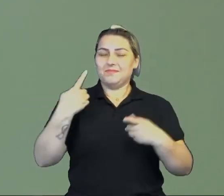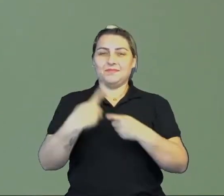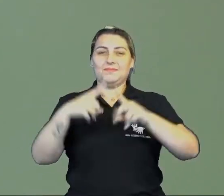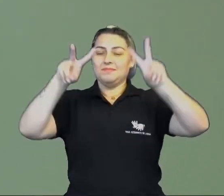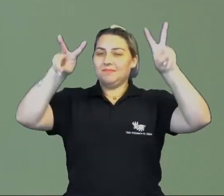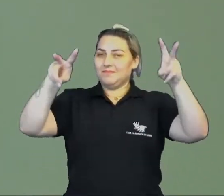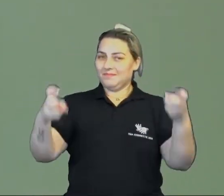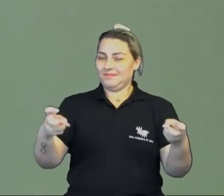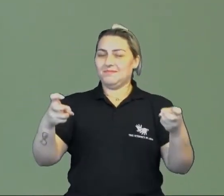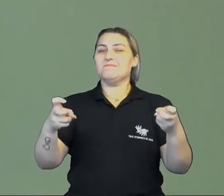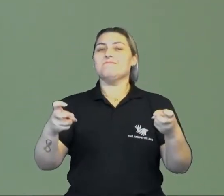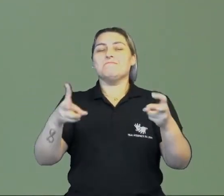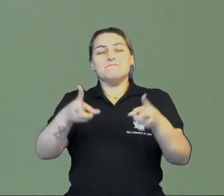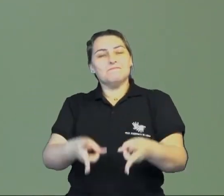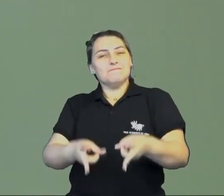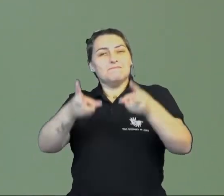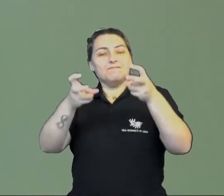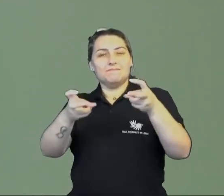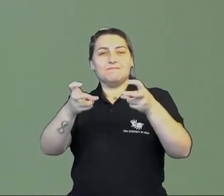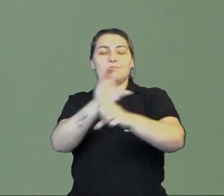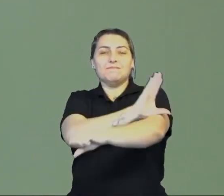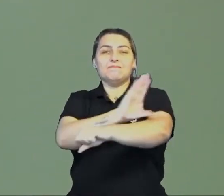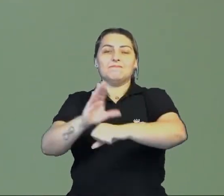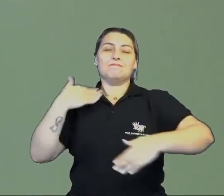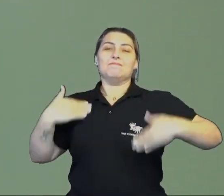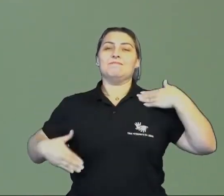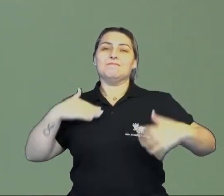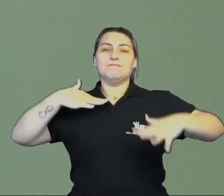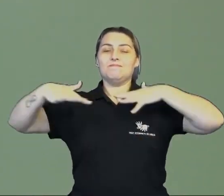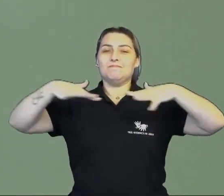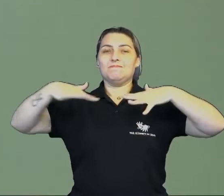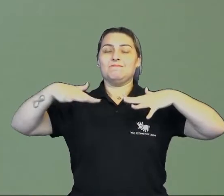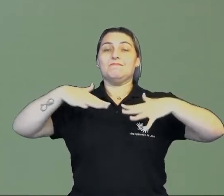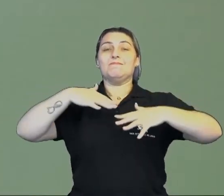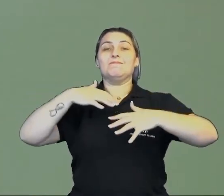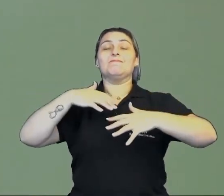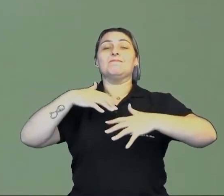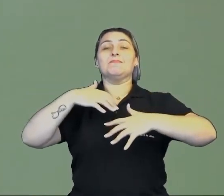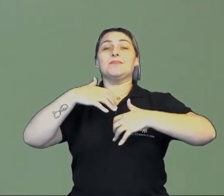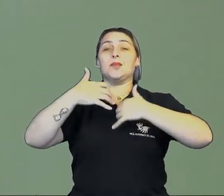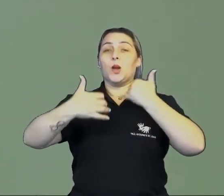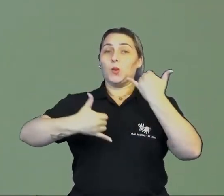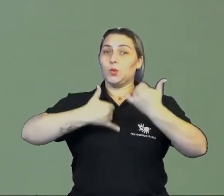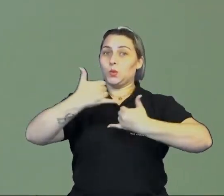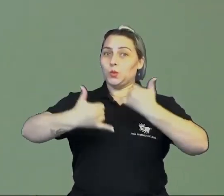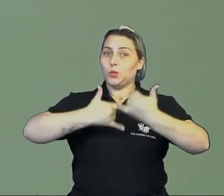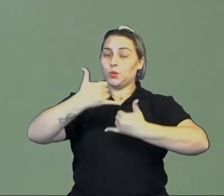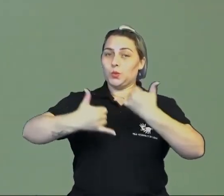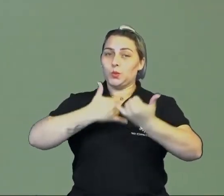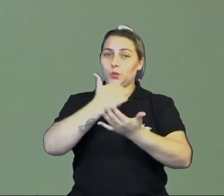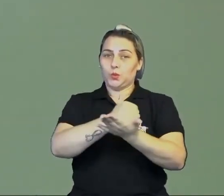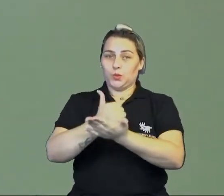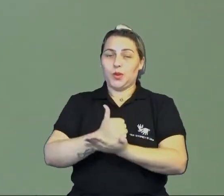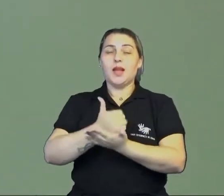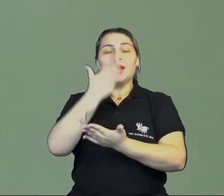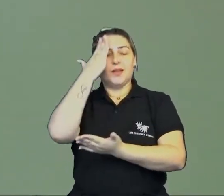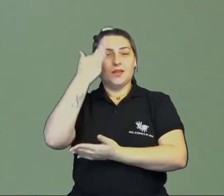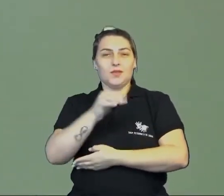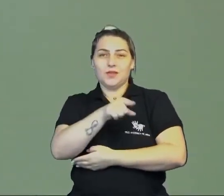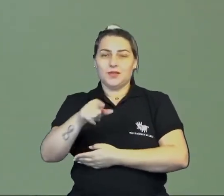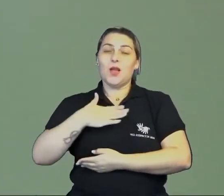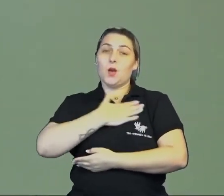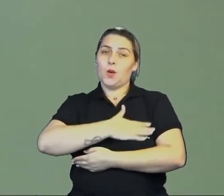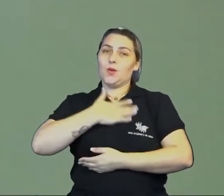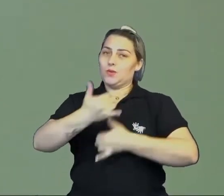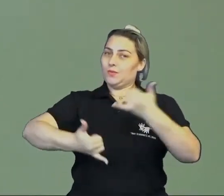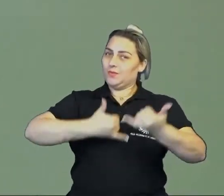assunto, como a gente já pode observar, cultura corporal de movimento, jogos e brincadeiras. Se eu sei que eu tenho uma coisa, que eu tenho uma certeza, é que vocês gostam de